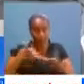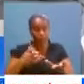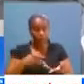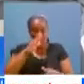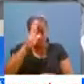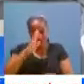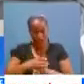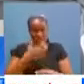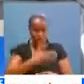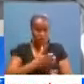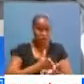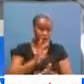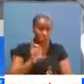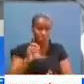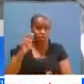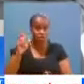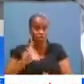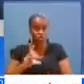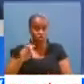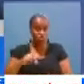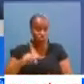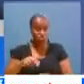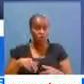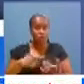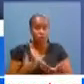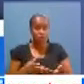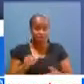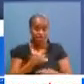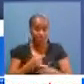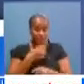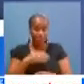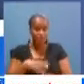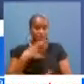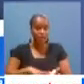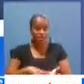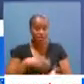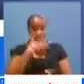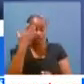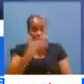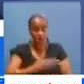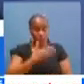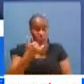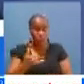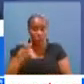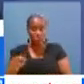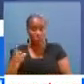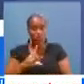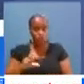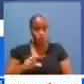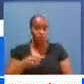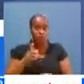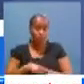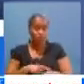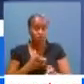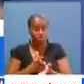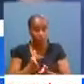a 3 de julho próximo na Ilha do Sal. Na verdade, do dia 1, 2 e 3 de julho é um momento contínuo, mas